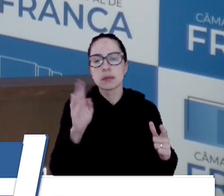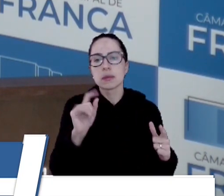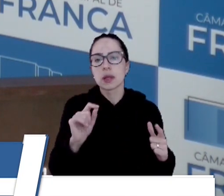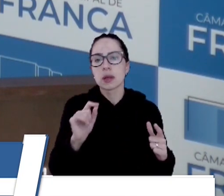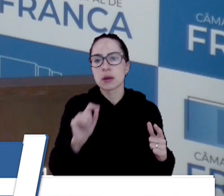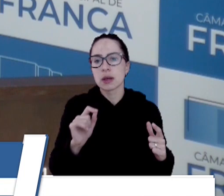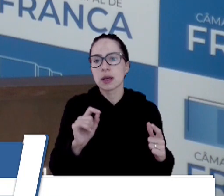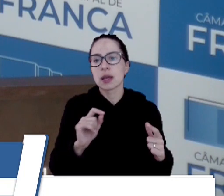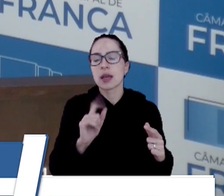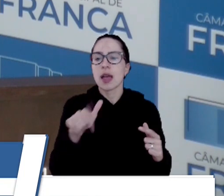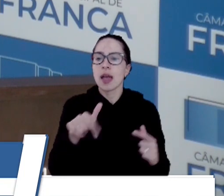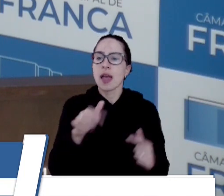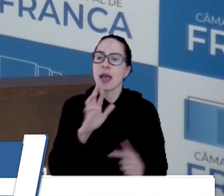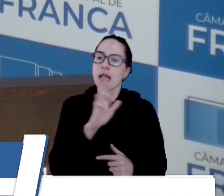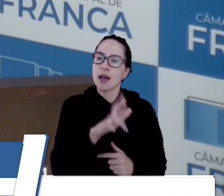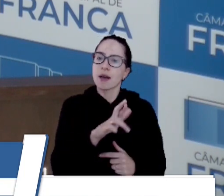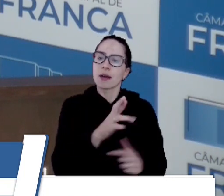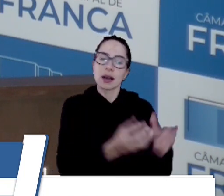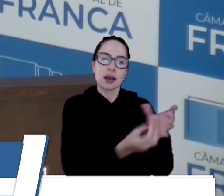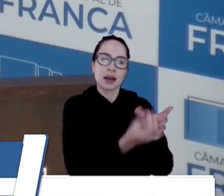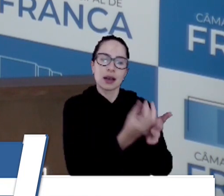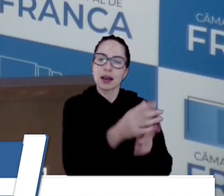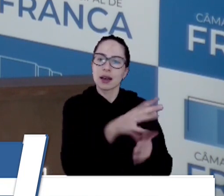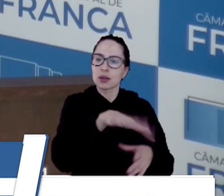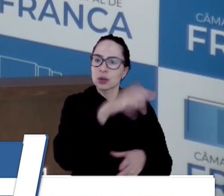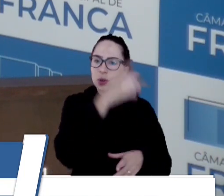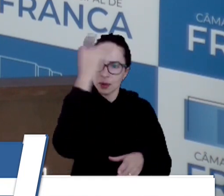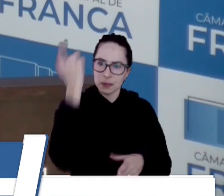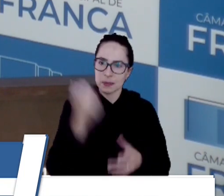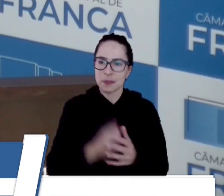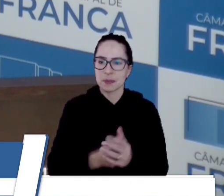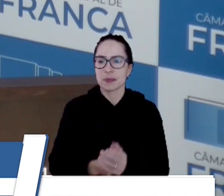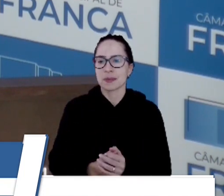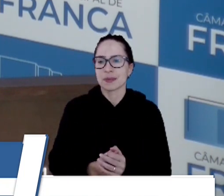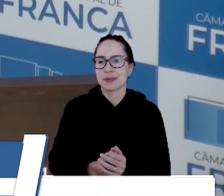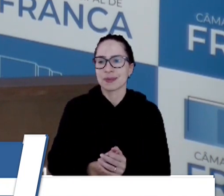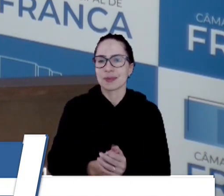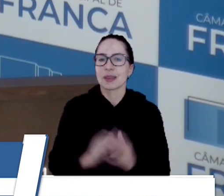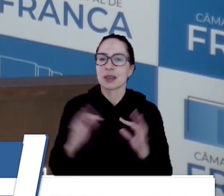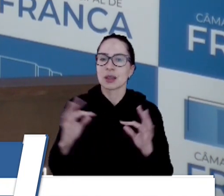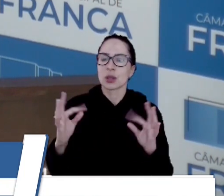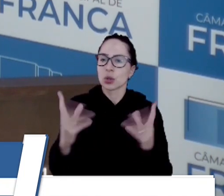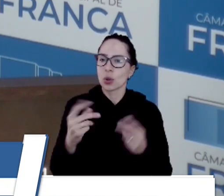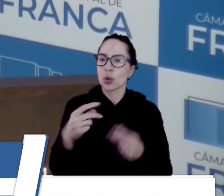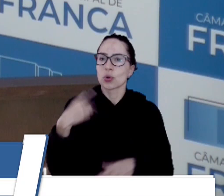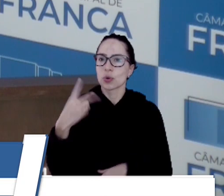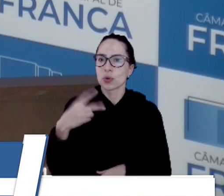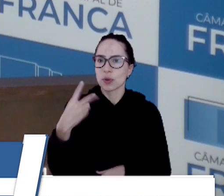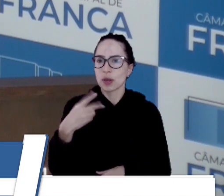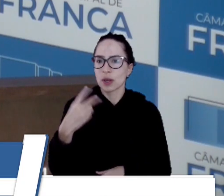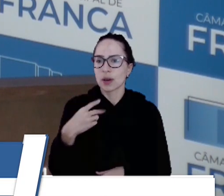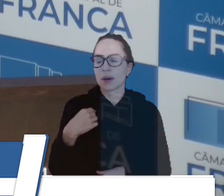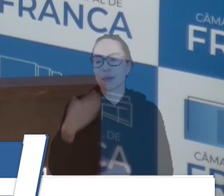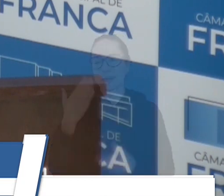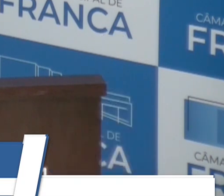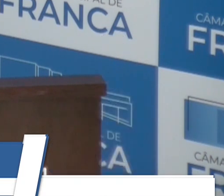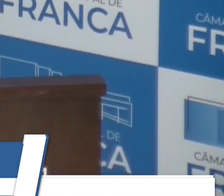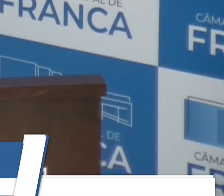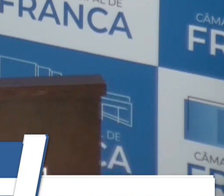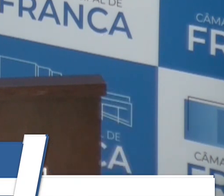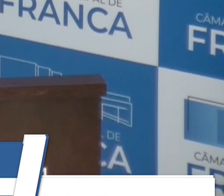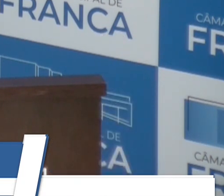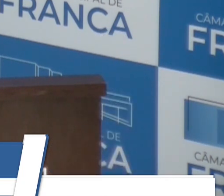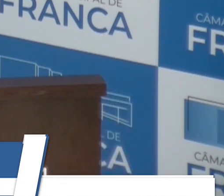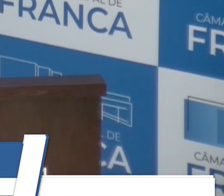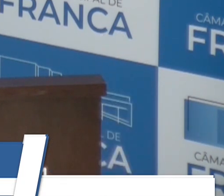é reconhecida na sua criação que nós somos. Excelentíssimos senhores vereadores, reitero meus agradecimentos pela moção de